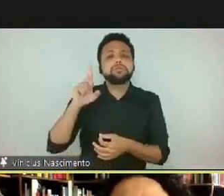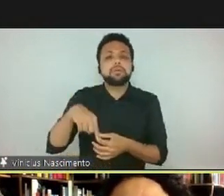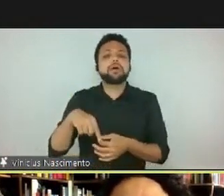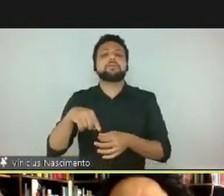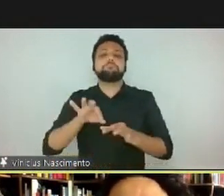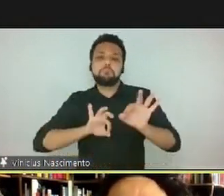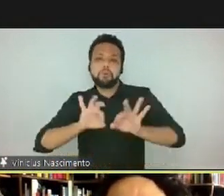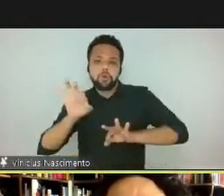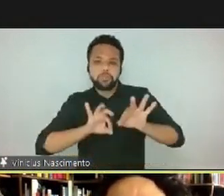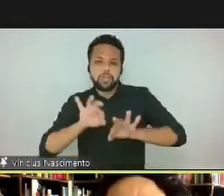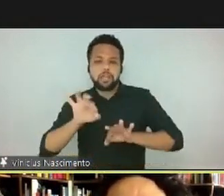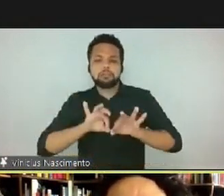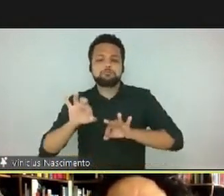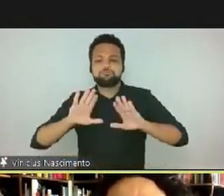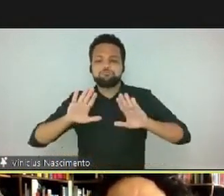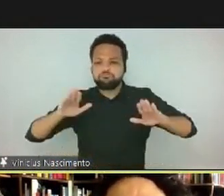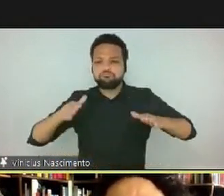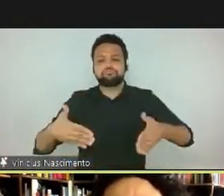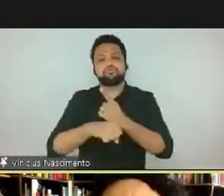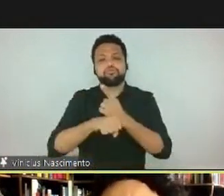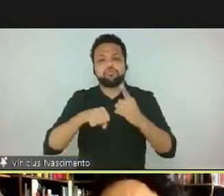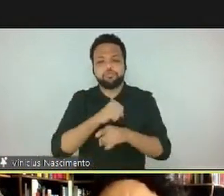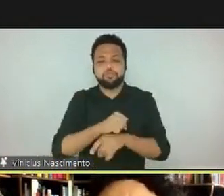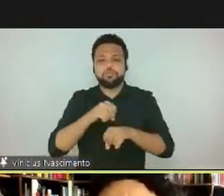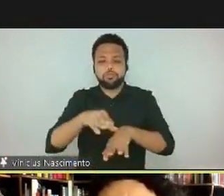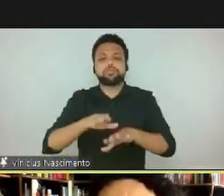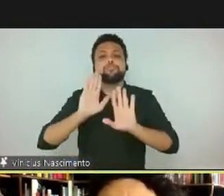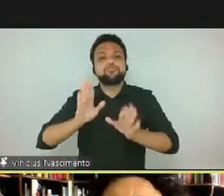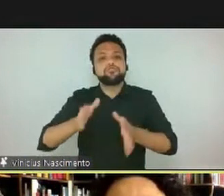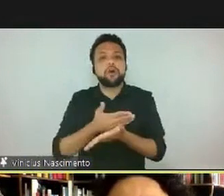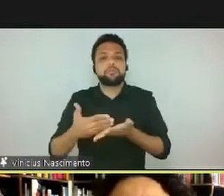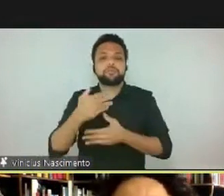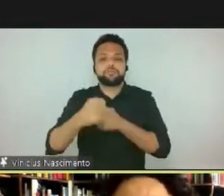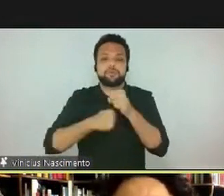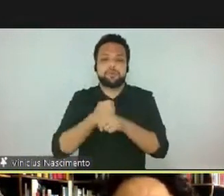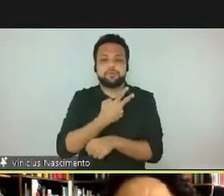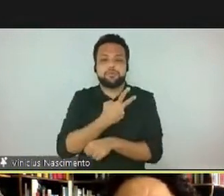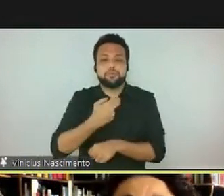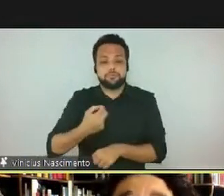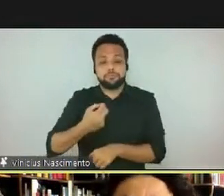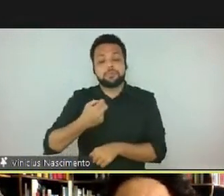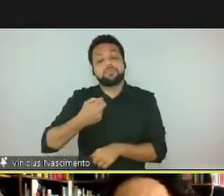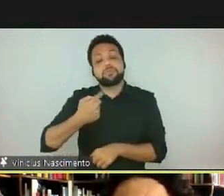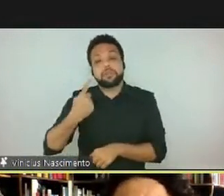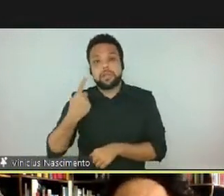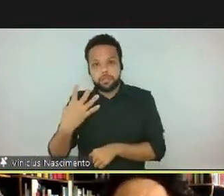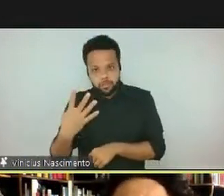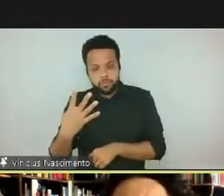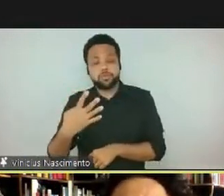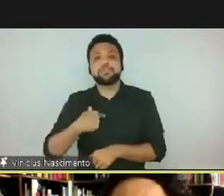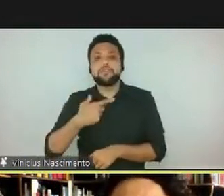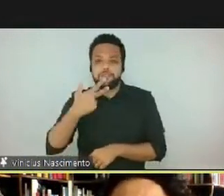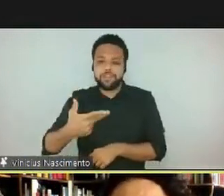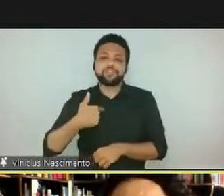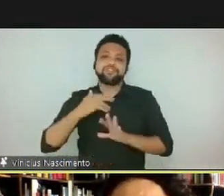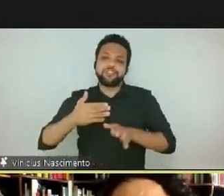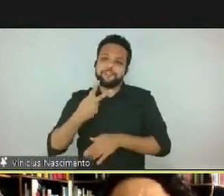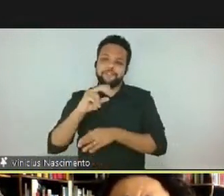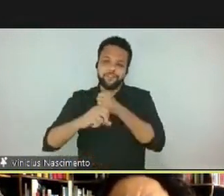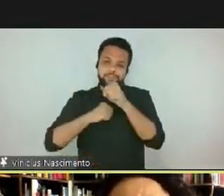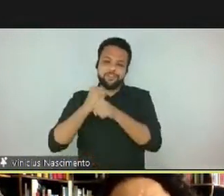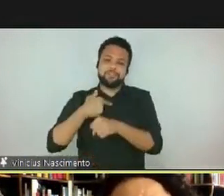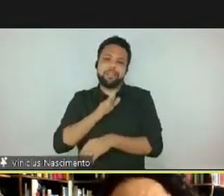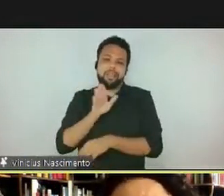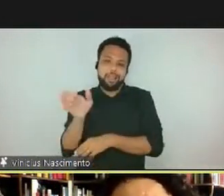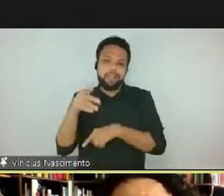que já está no bairro desde 2014. Então, como eu disse, eu atuo no bairro há 20 anos. Então, inicialmente foi por um